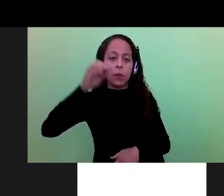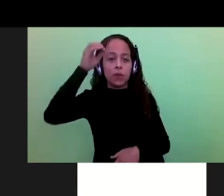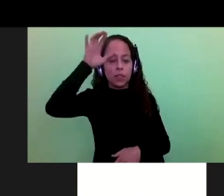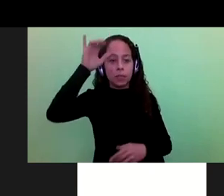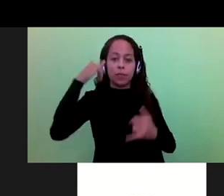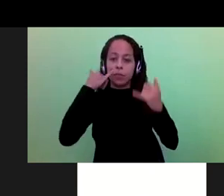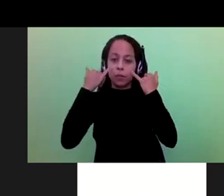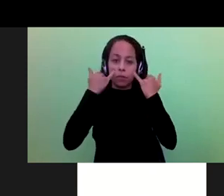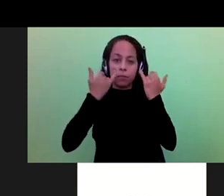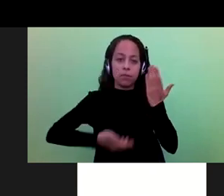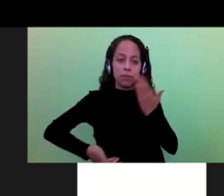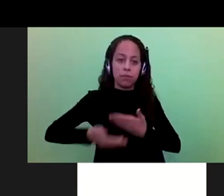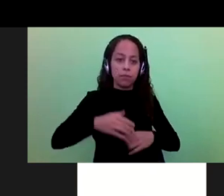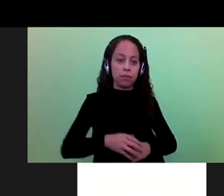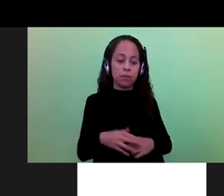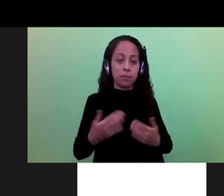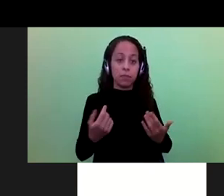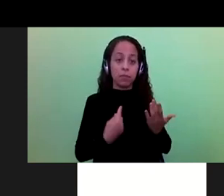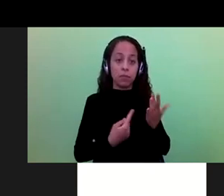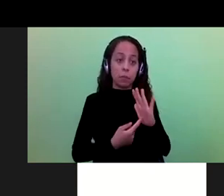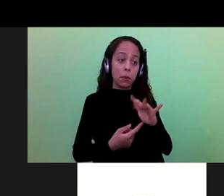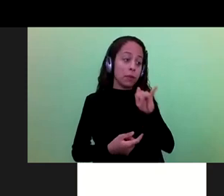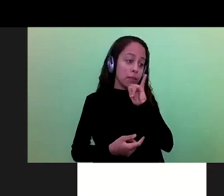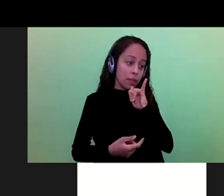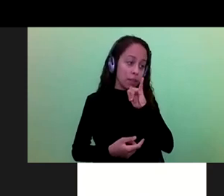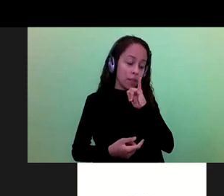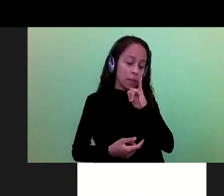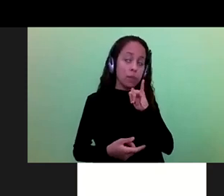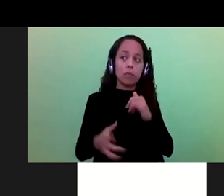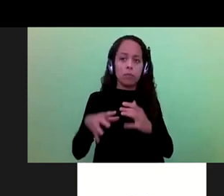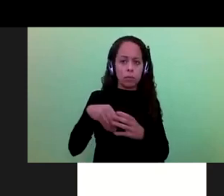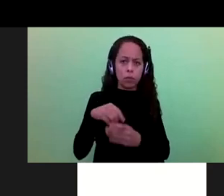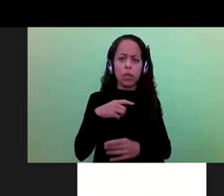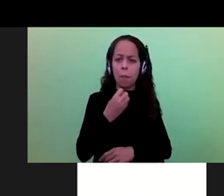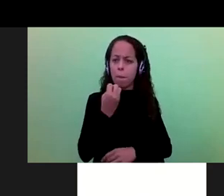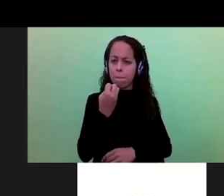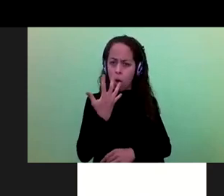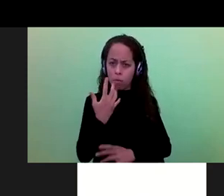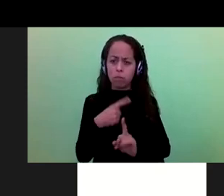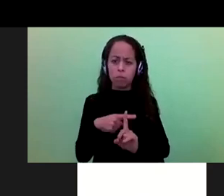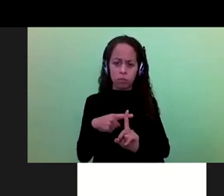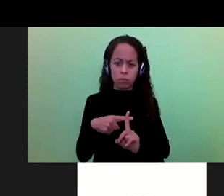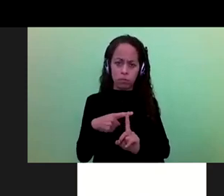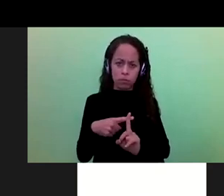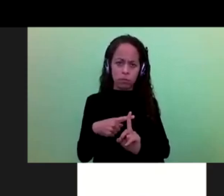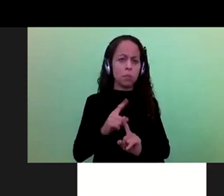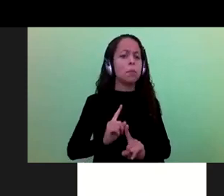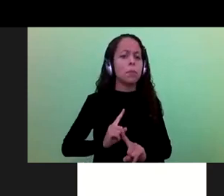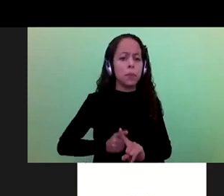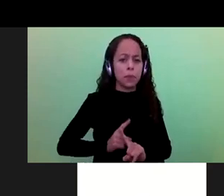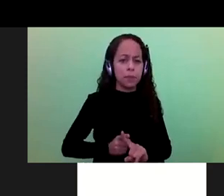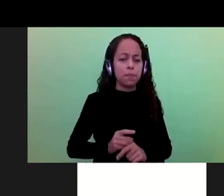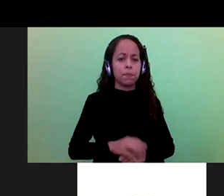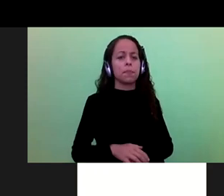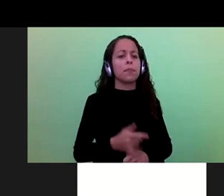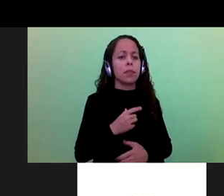digo que nós temos exemplos positivos nesse sentido e que tendem